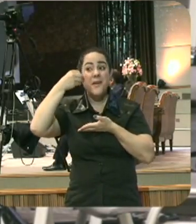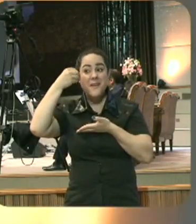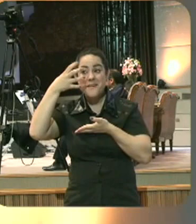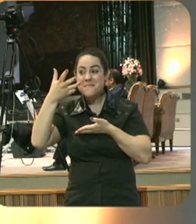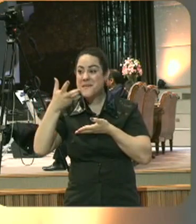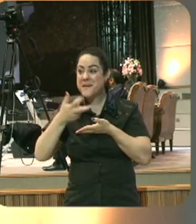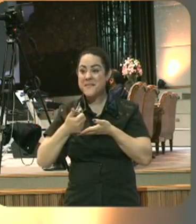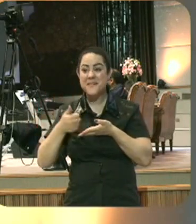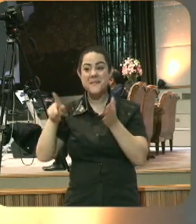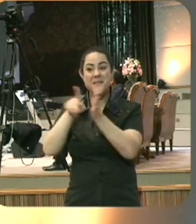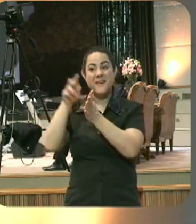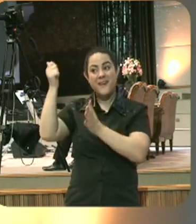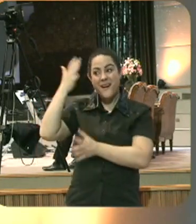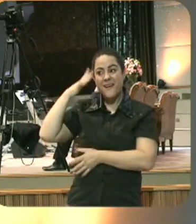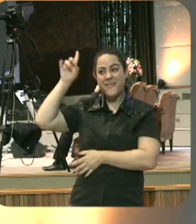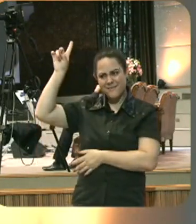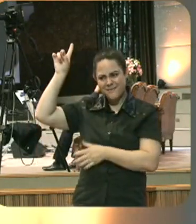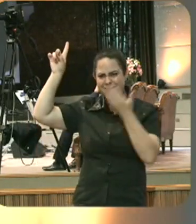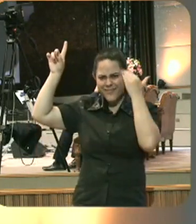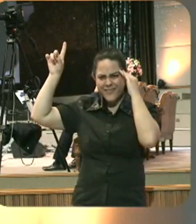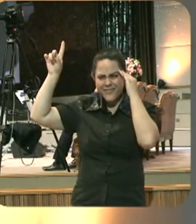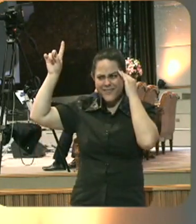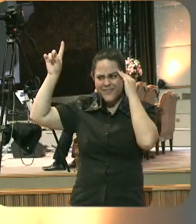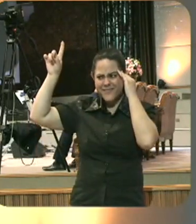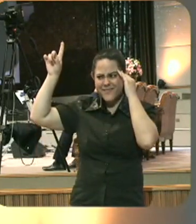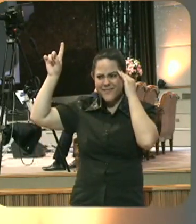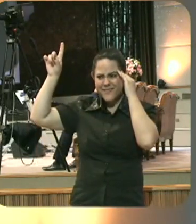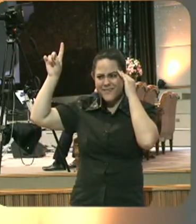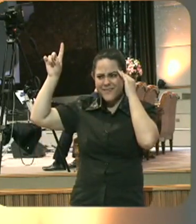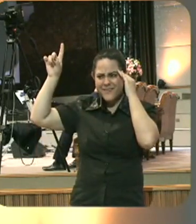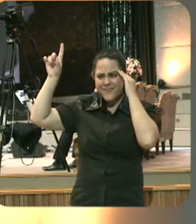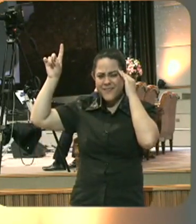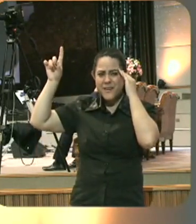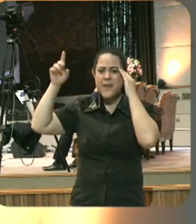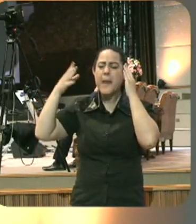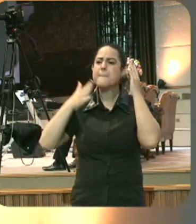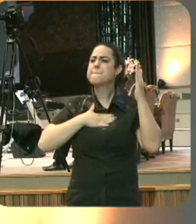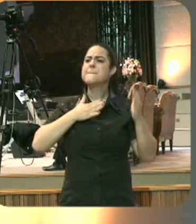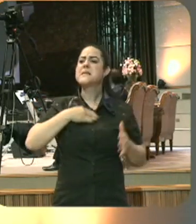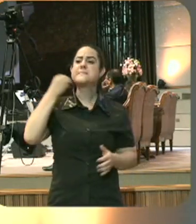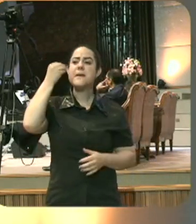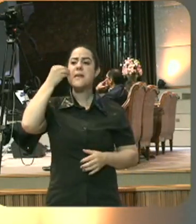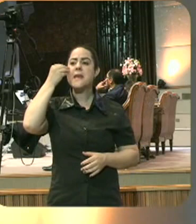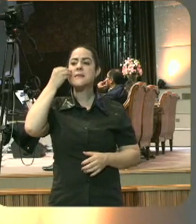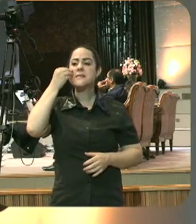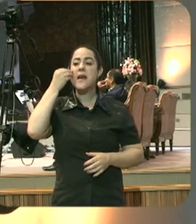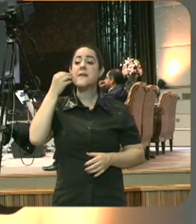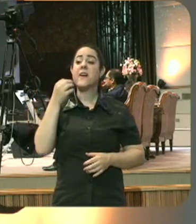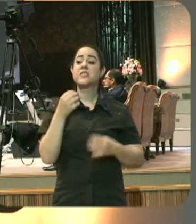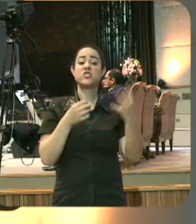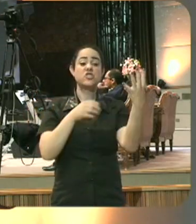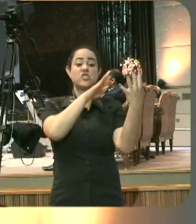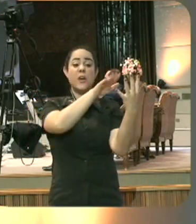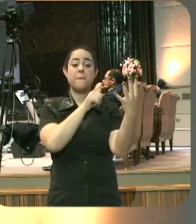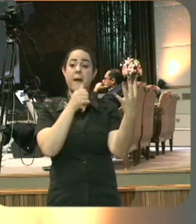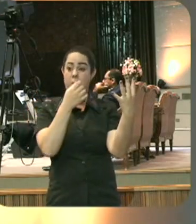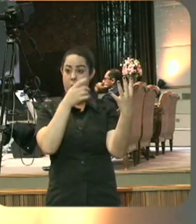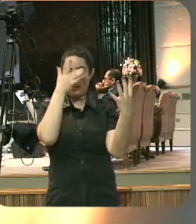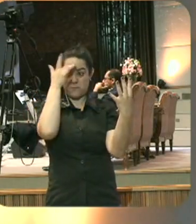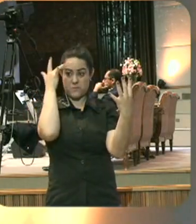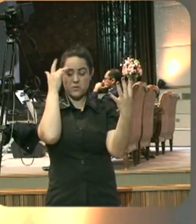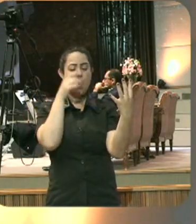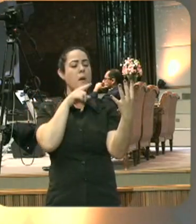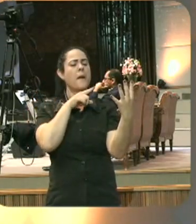extraordinária. Você consegue entender isso? E qual é a minha experiência? Você vai juntar 4 pessoas, 5 pessoas, e